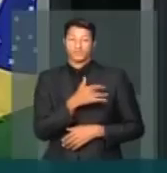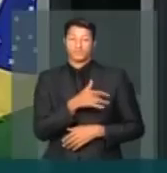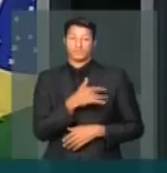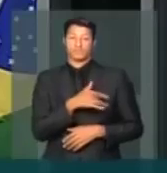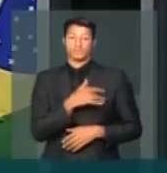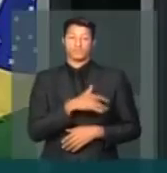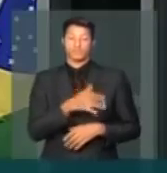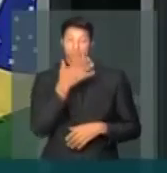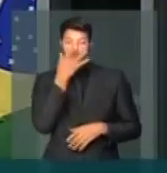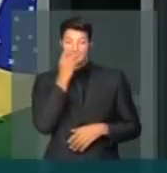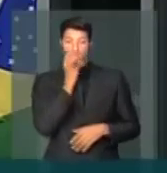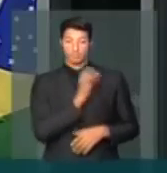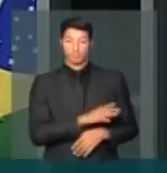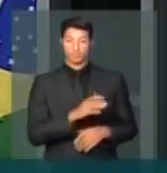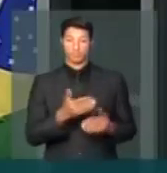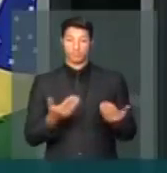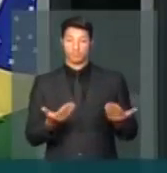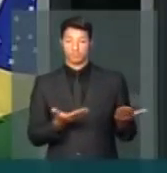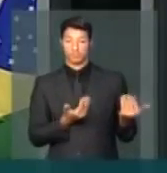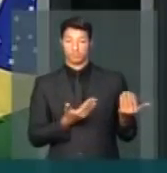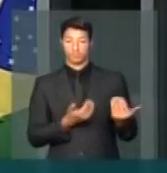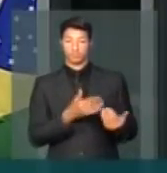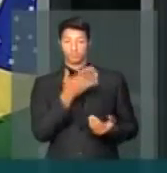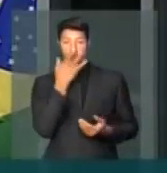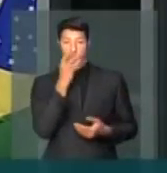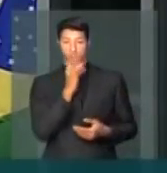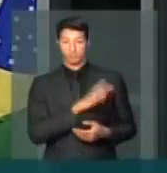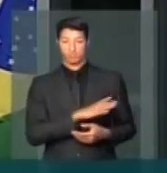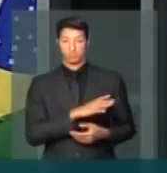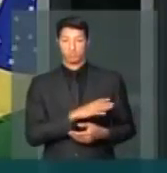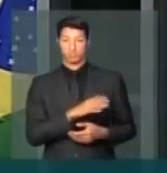esses abandonados, esses menores abandonados,